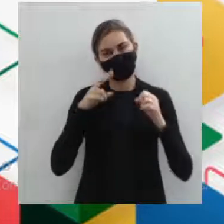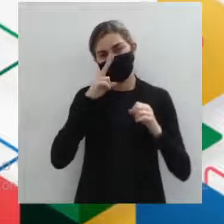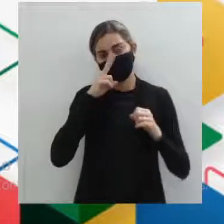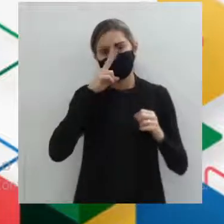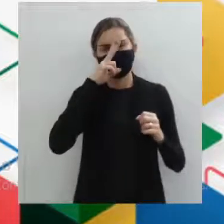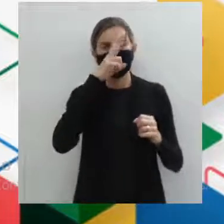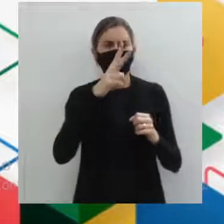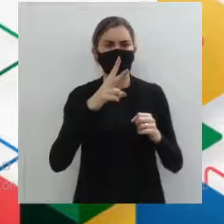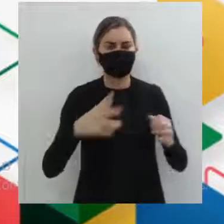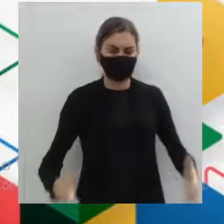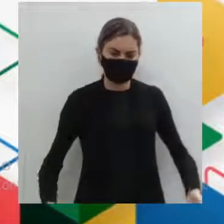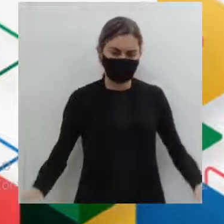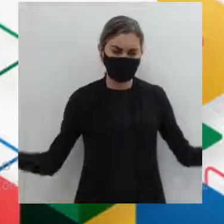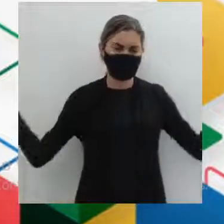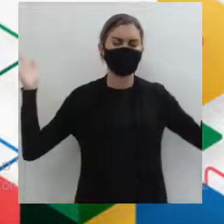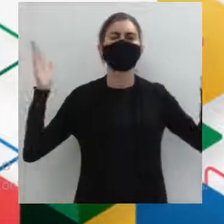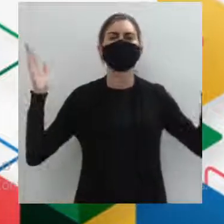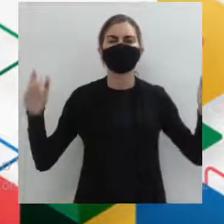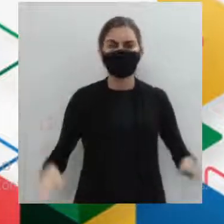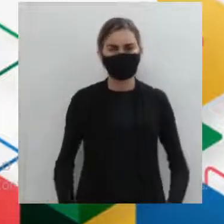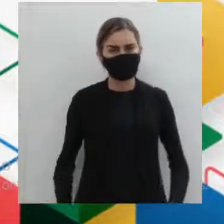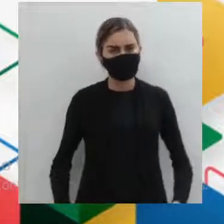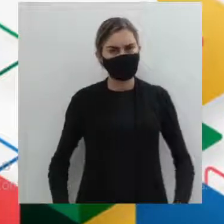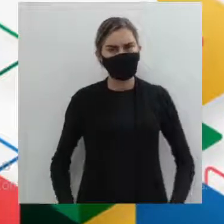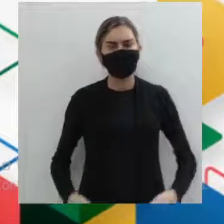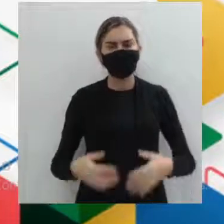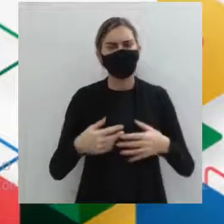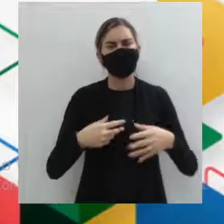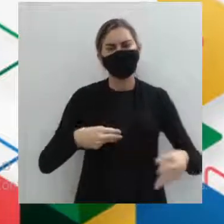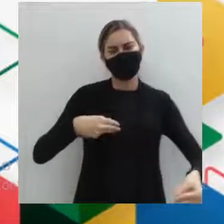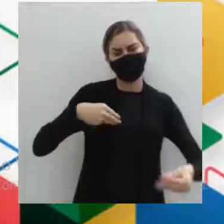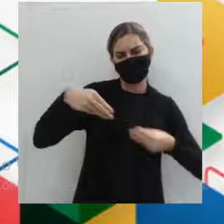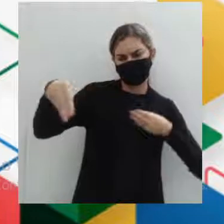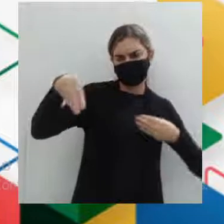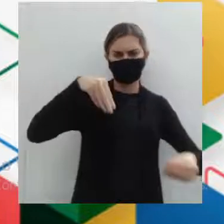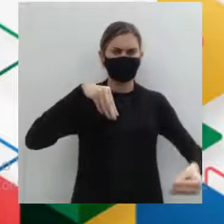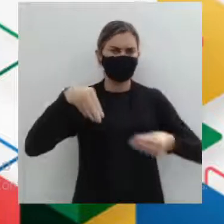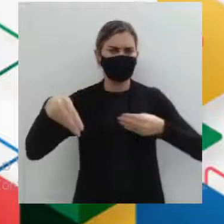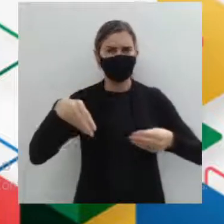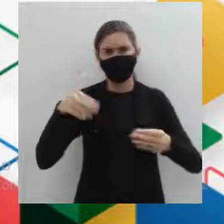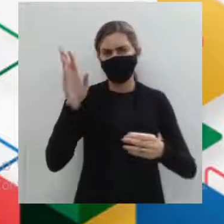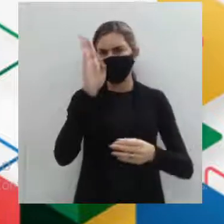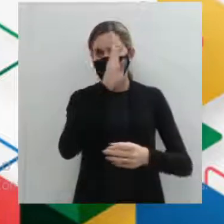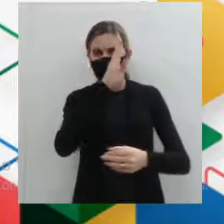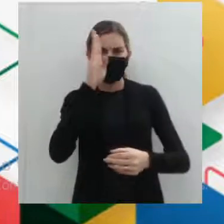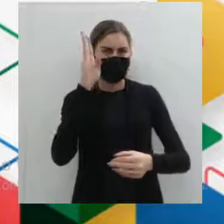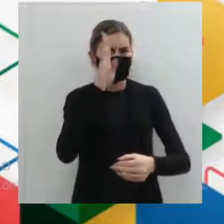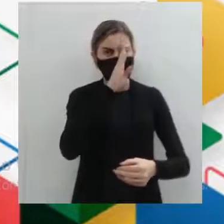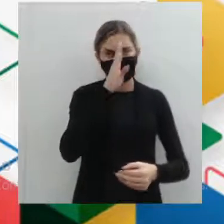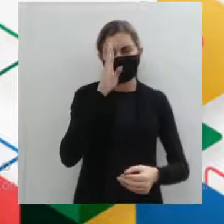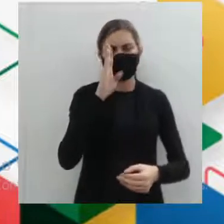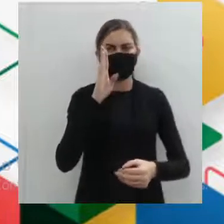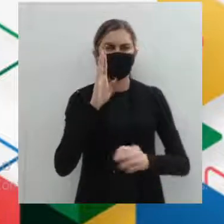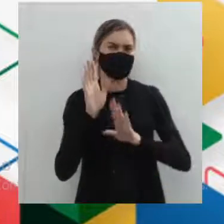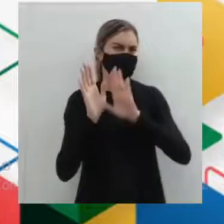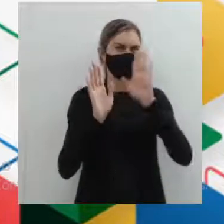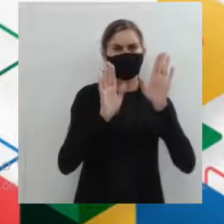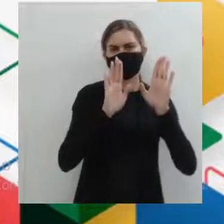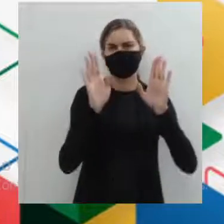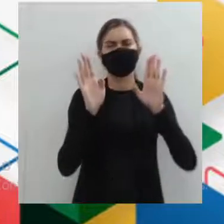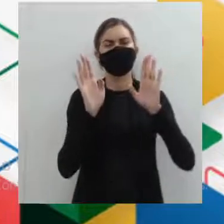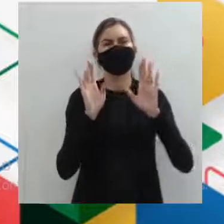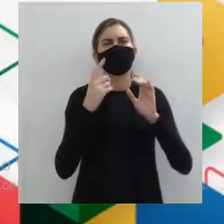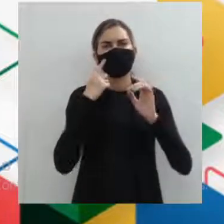de elevar as pernas. Nós temos também a flexibilidade, a coordenação. À direita do seu